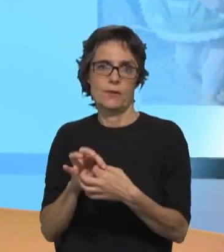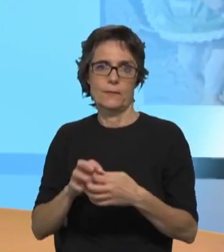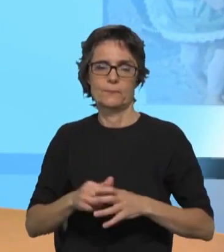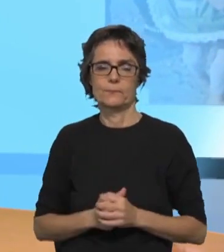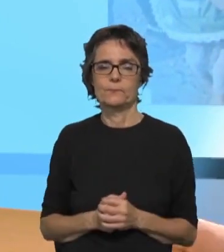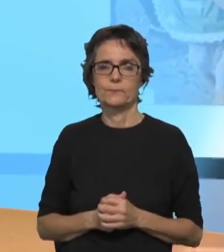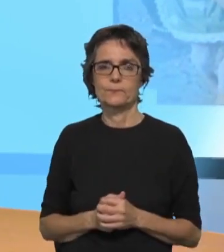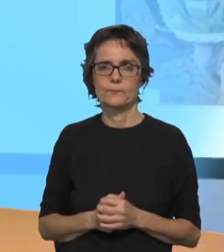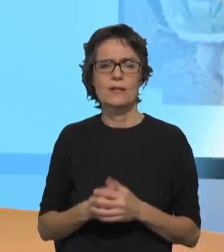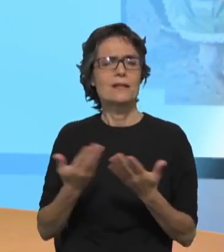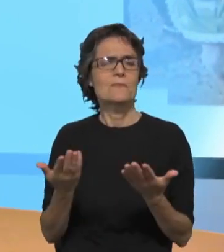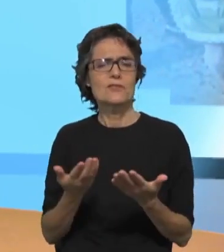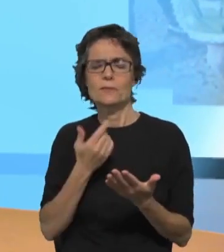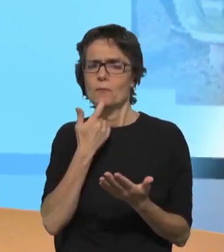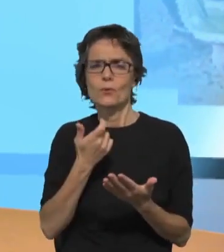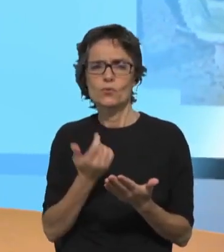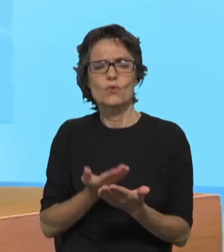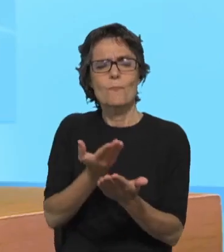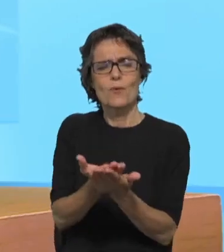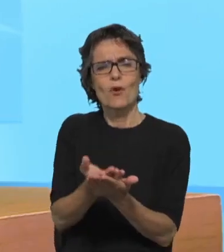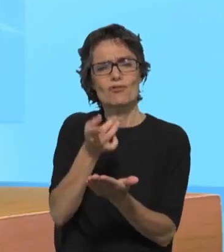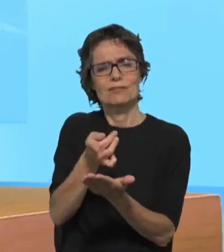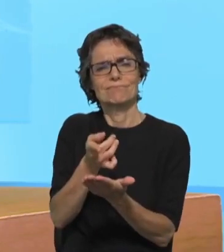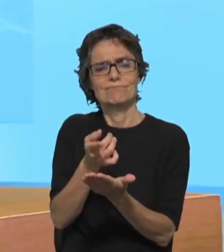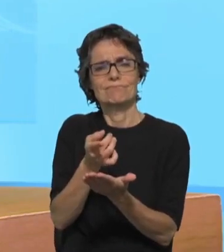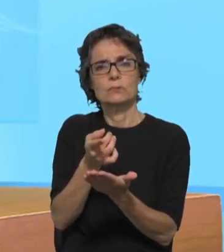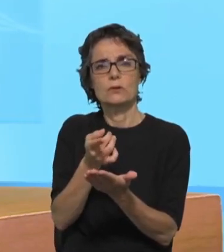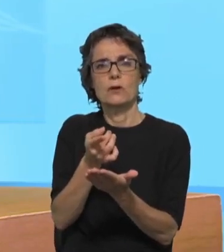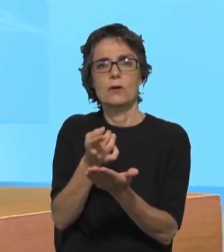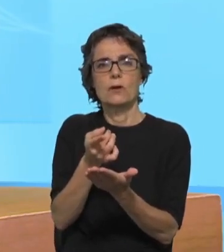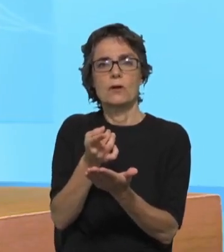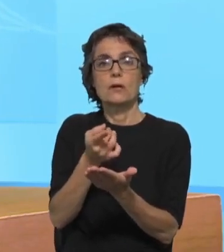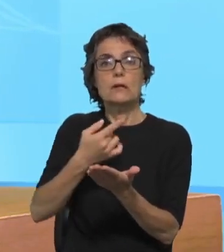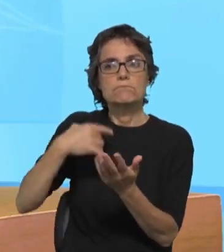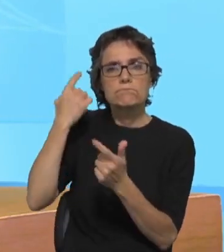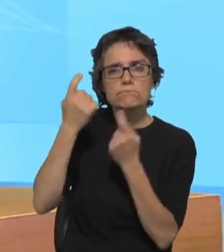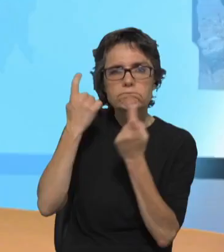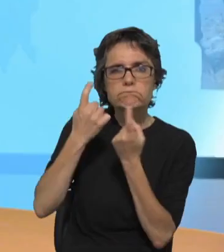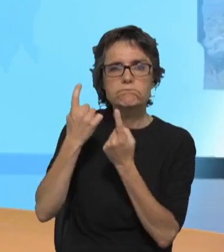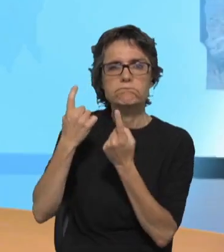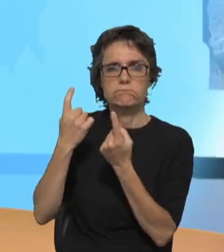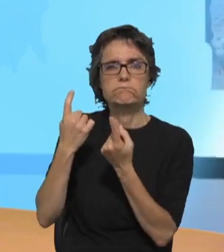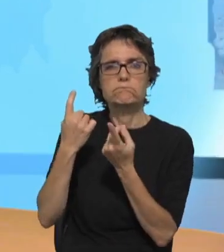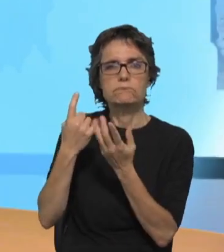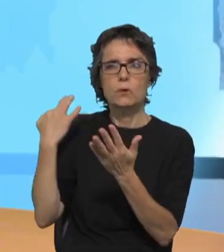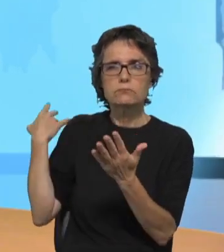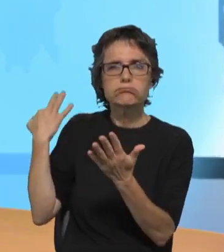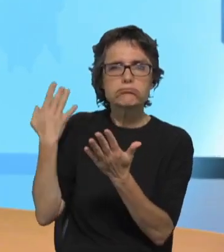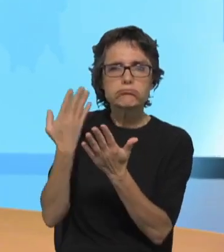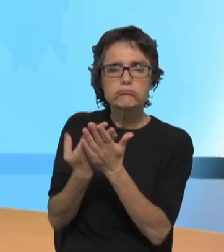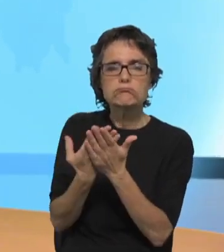propostas e estas novas conjugações dessa afirmação, que foi, de facto, debatida e refletida durante muito séculos a